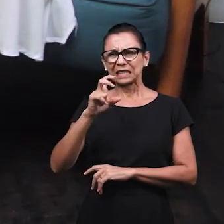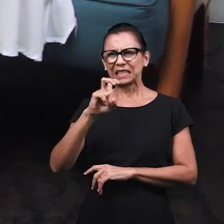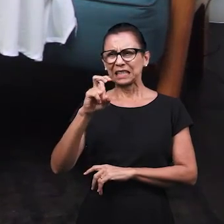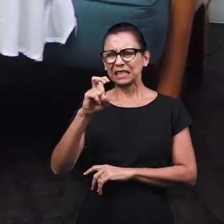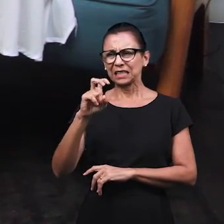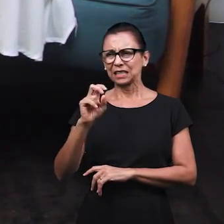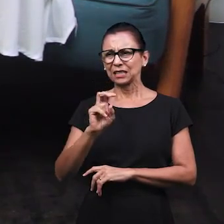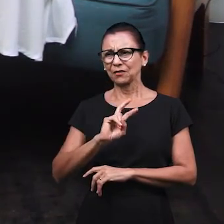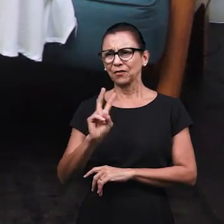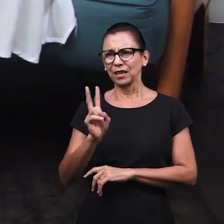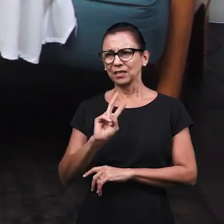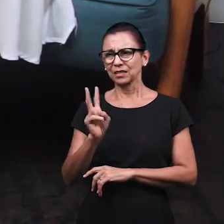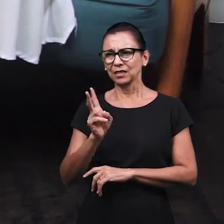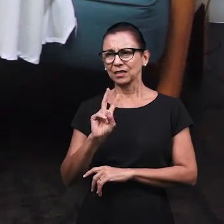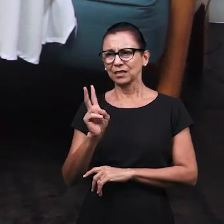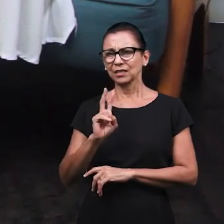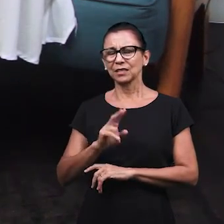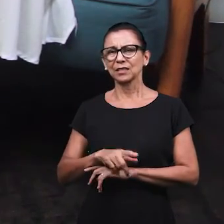vezes.